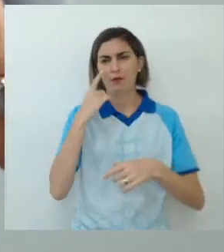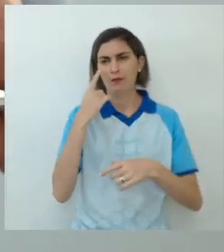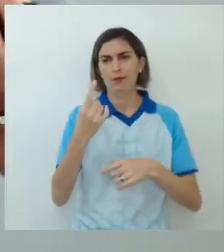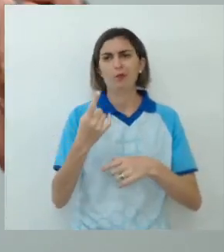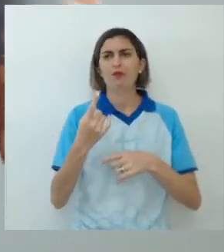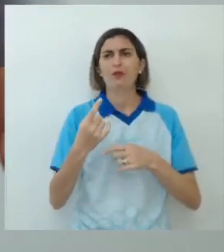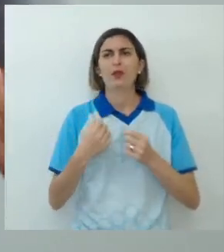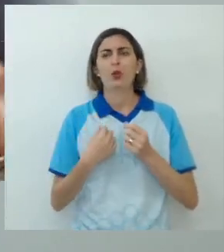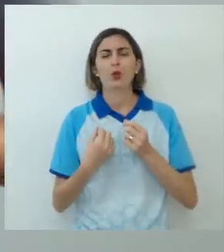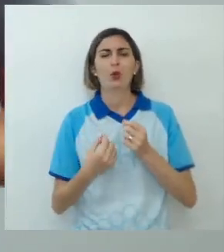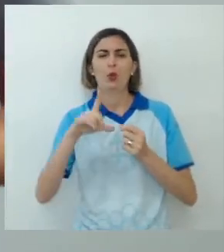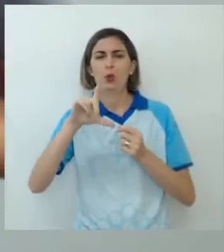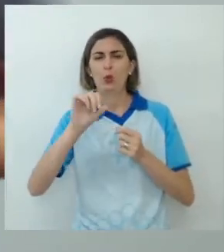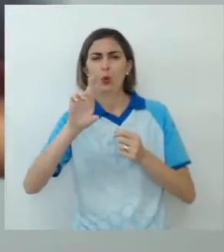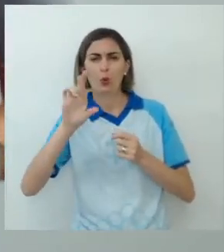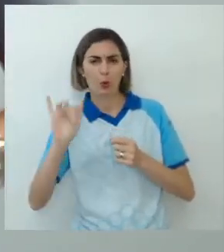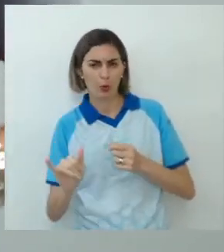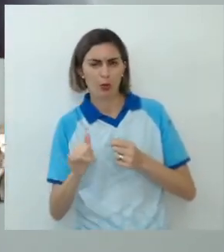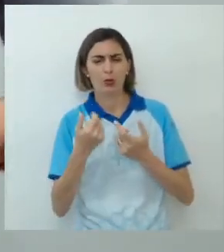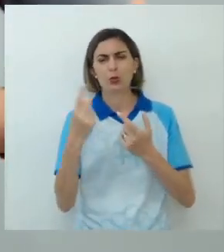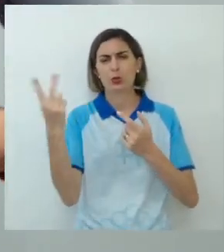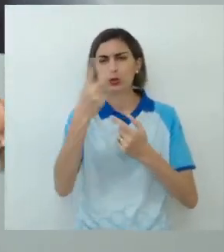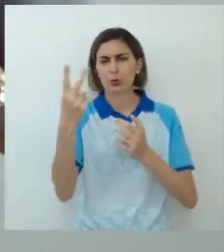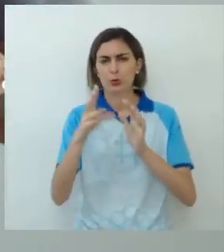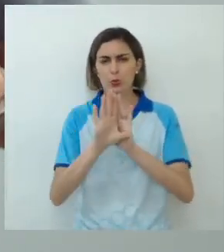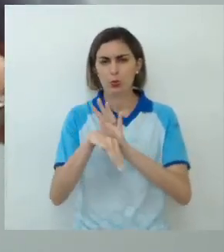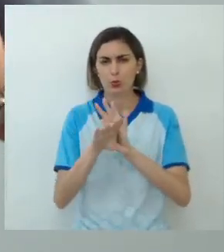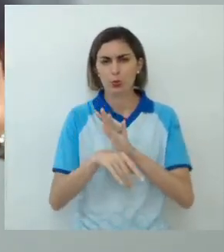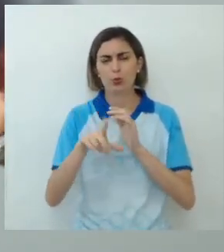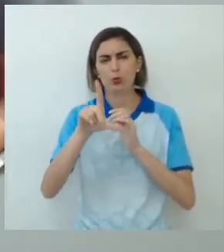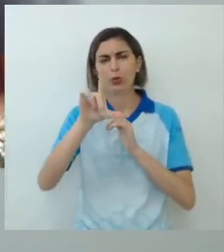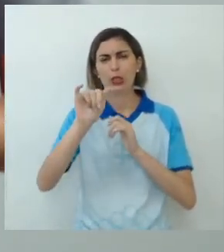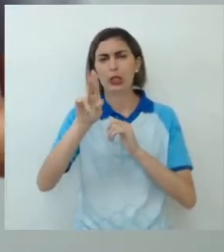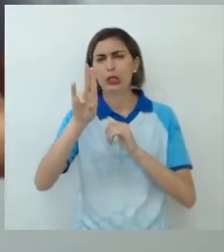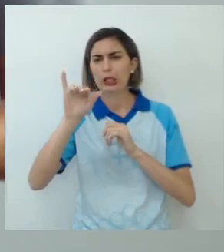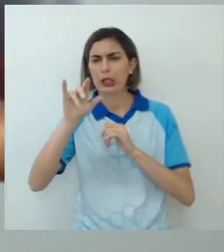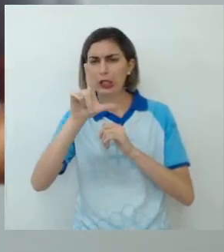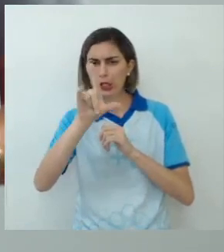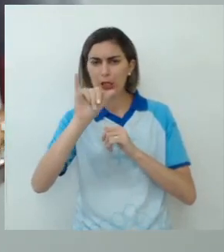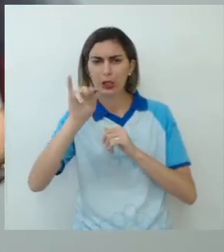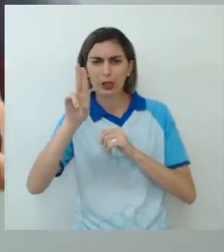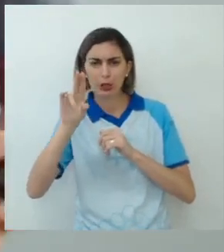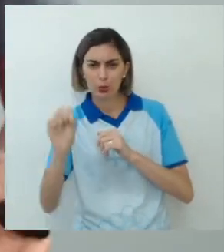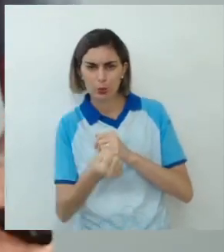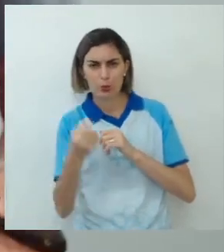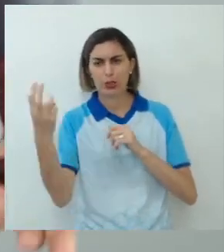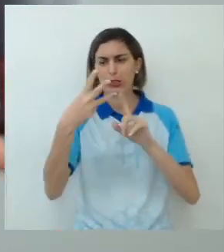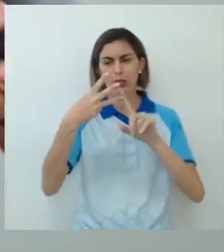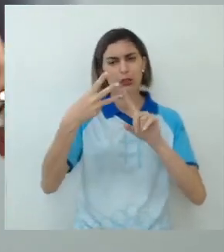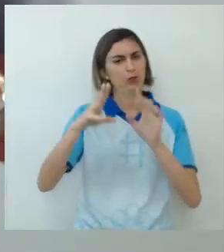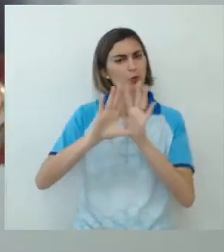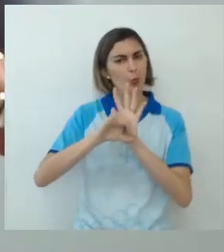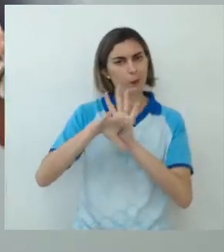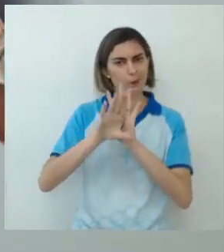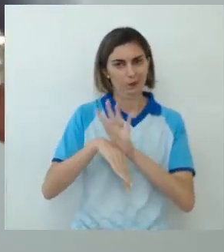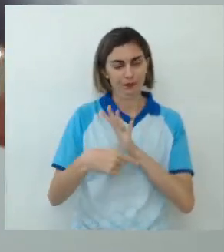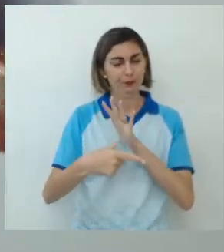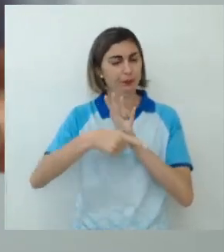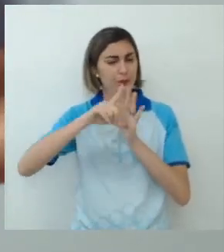ser o de Bronsted-Lowry, que é um segundo conceito, e o de Lewis, que é um terceiro conceito. Então, antes da